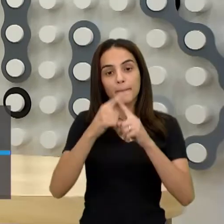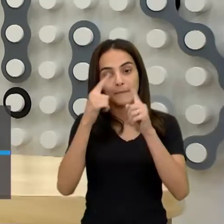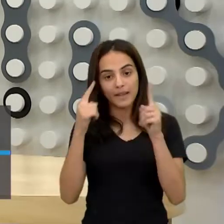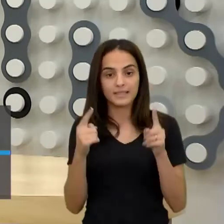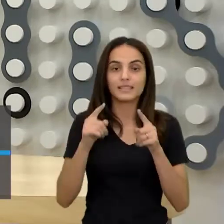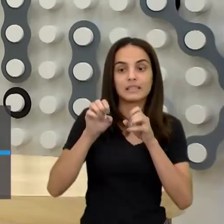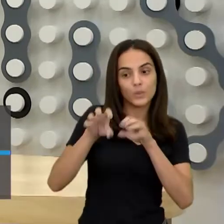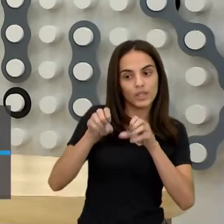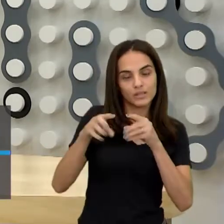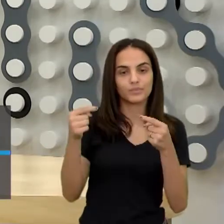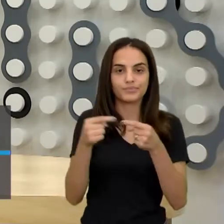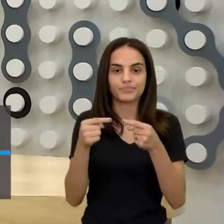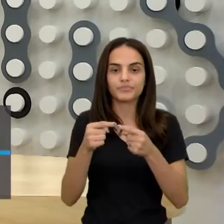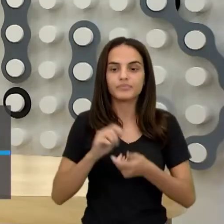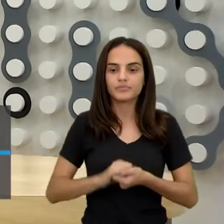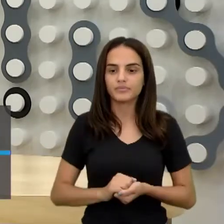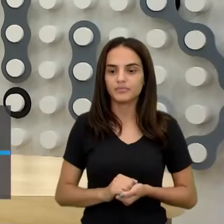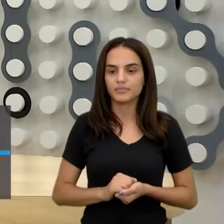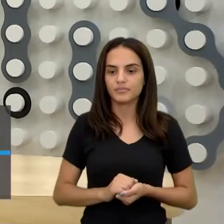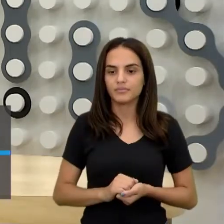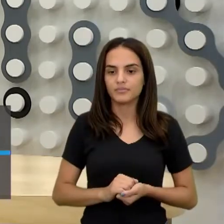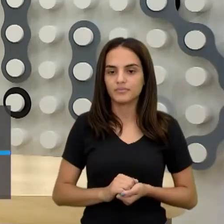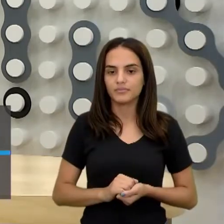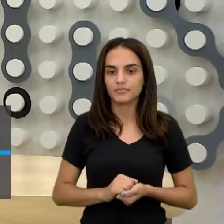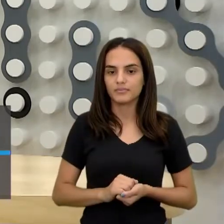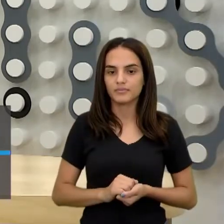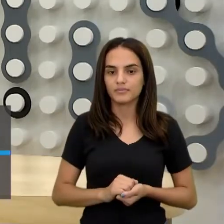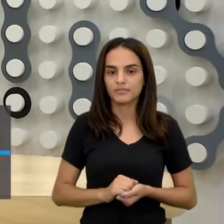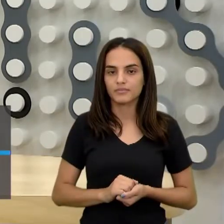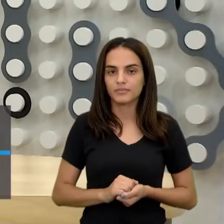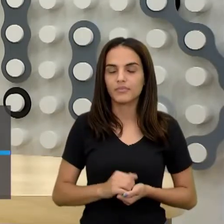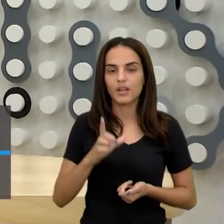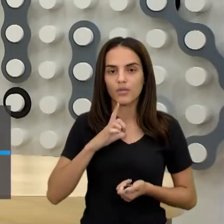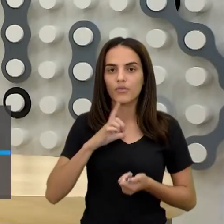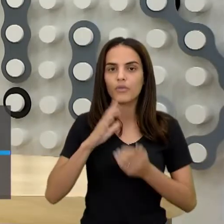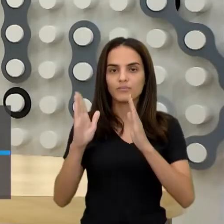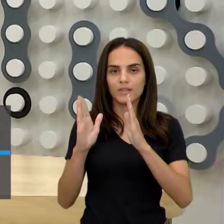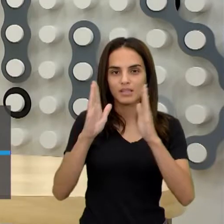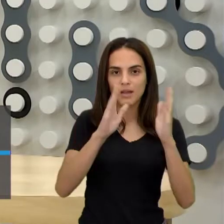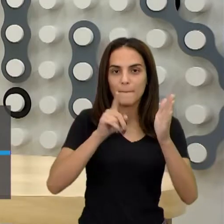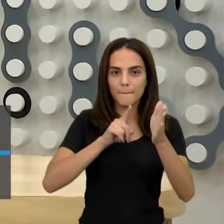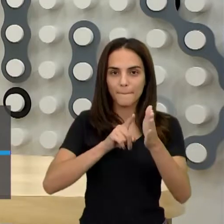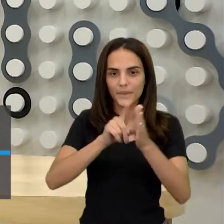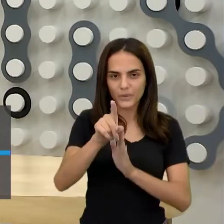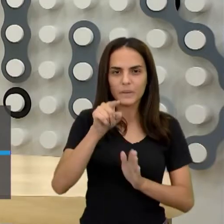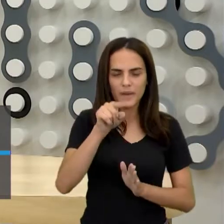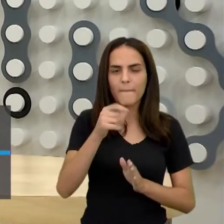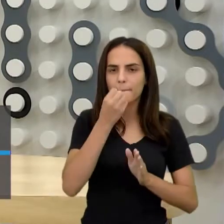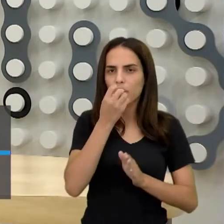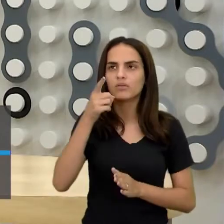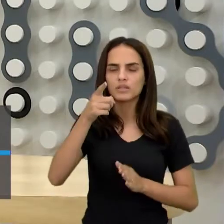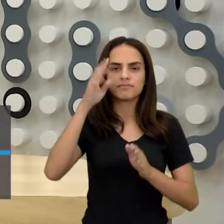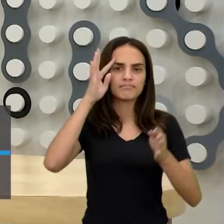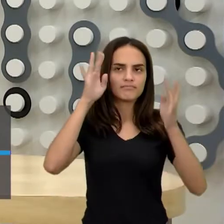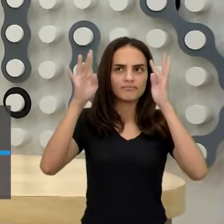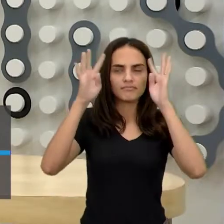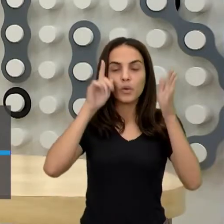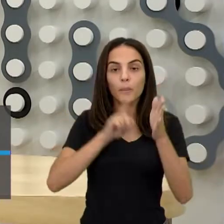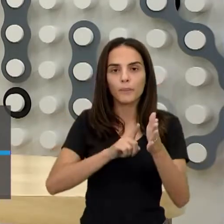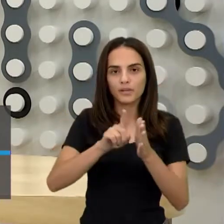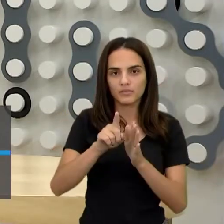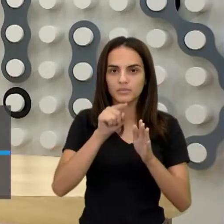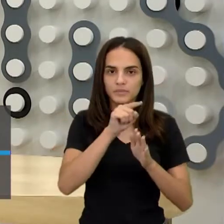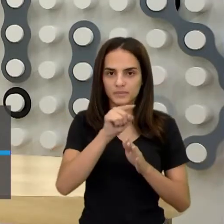questão de educação. Olha só, e aí eu vou passar a batida dessa pergunta, mas é bom você pensar, né? Eu perguntei para